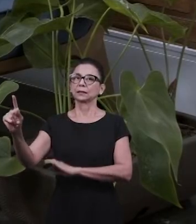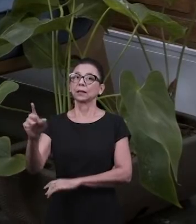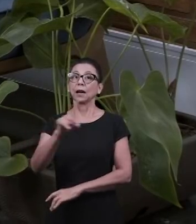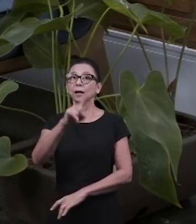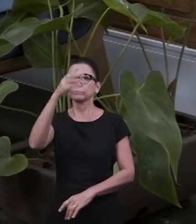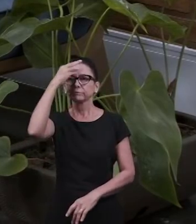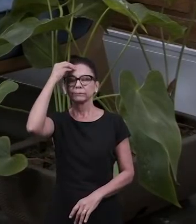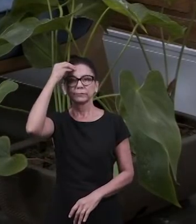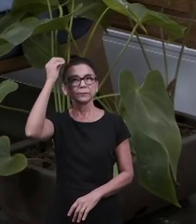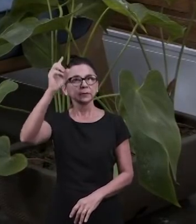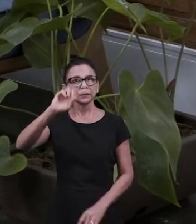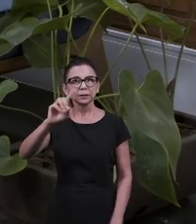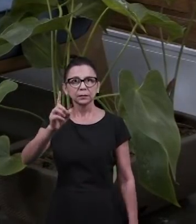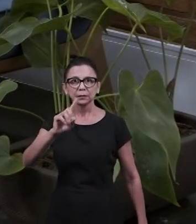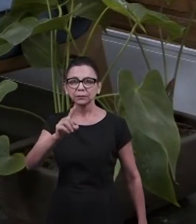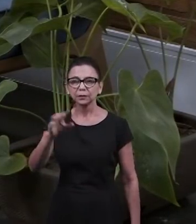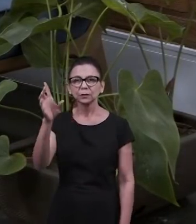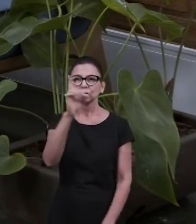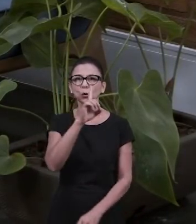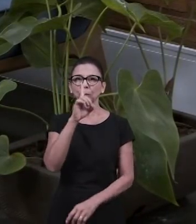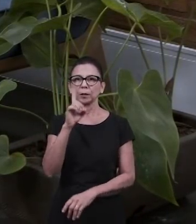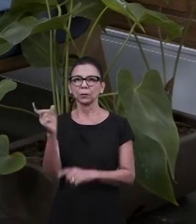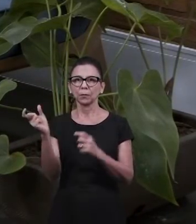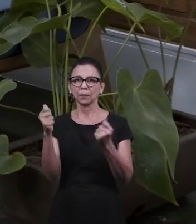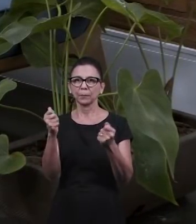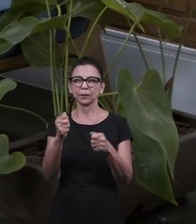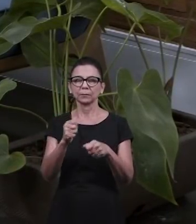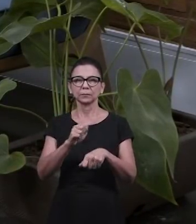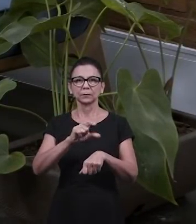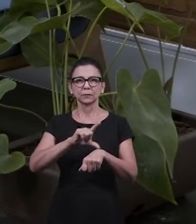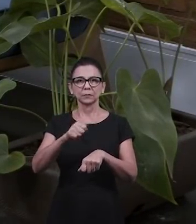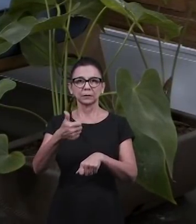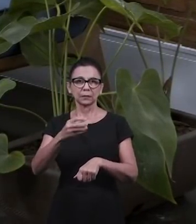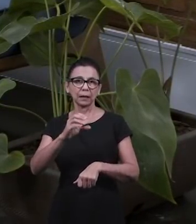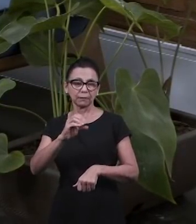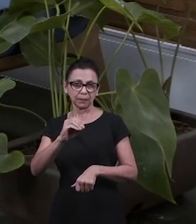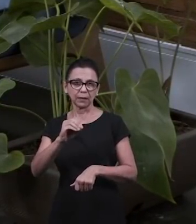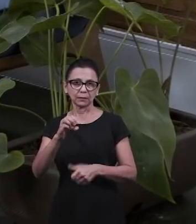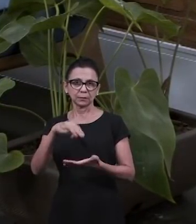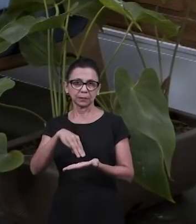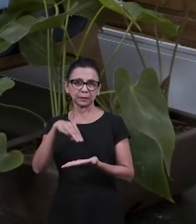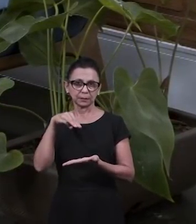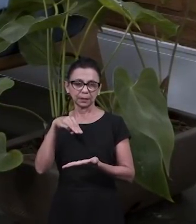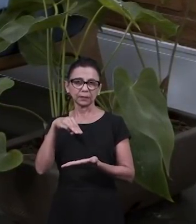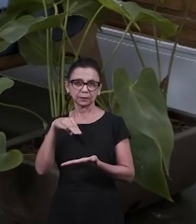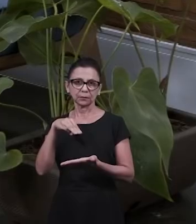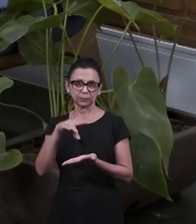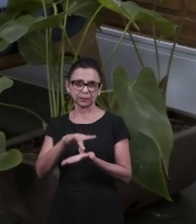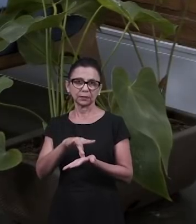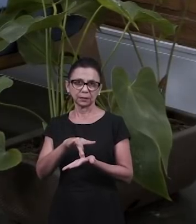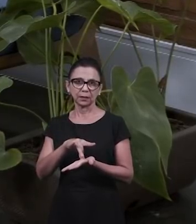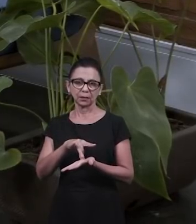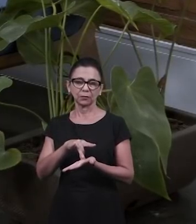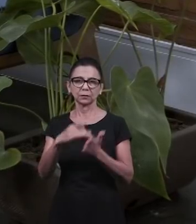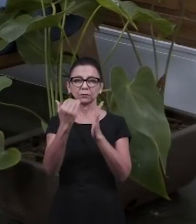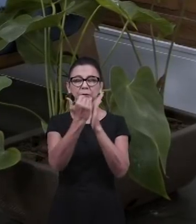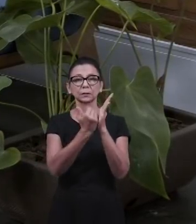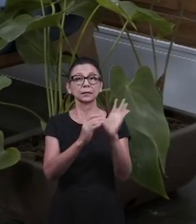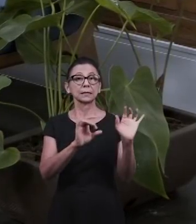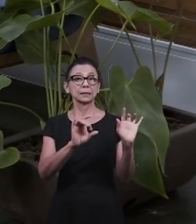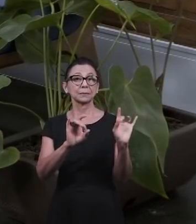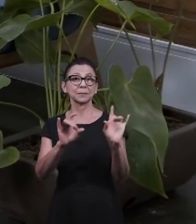se esqueça, todos os domingos às 10 horas da manhã, no canal da Igreja Cristã Maranata no YouTube, você tem uma programação especial,